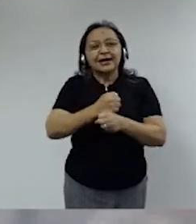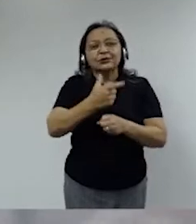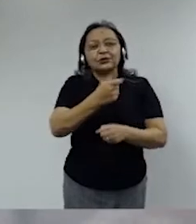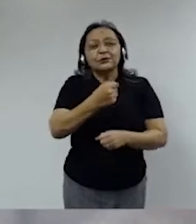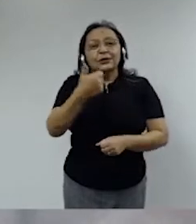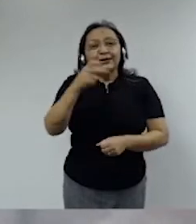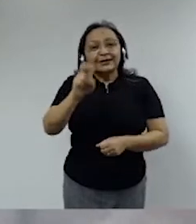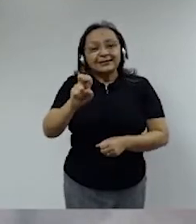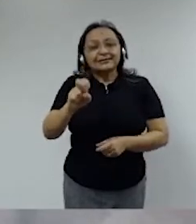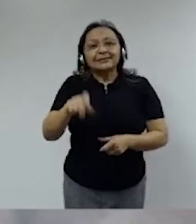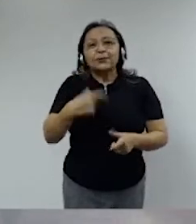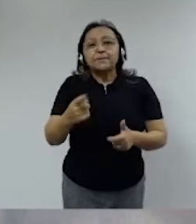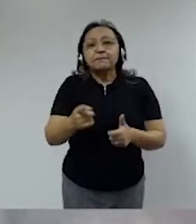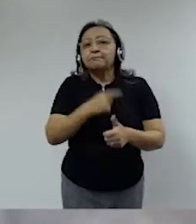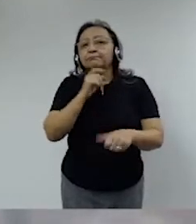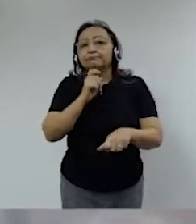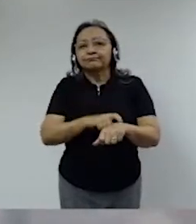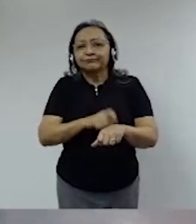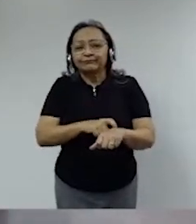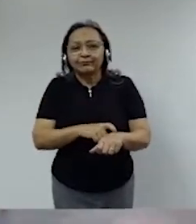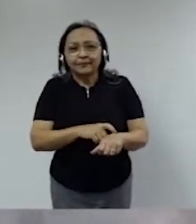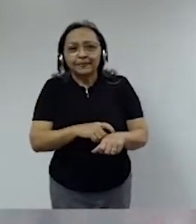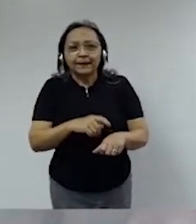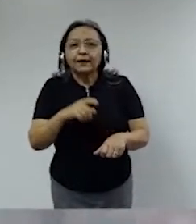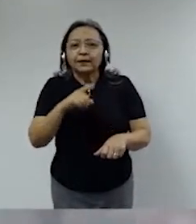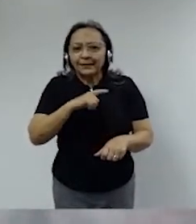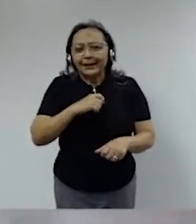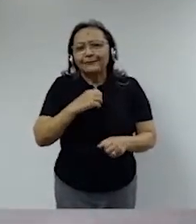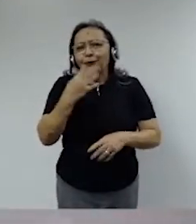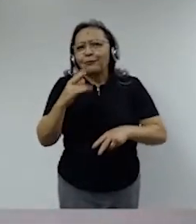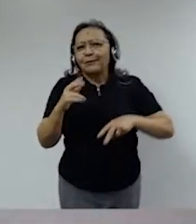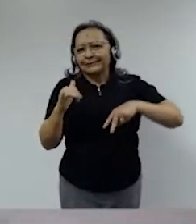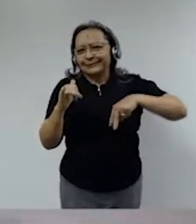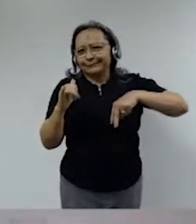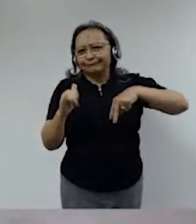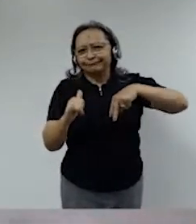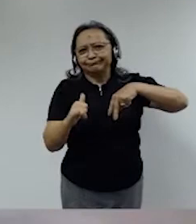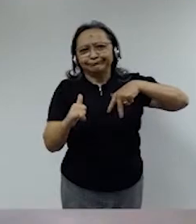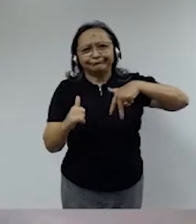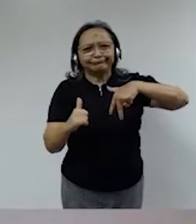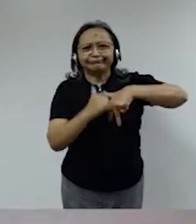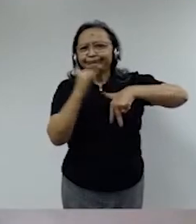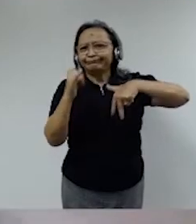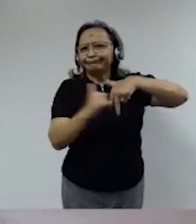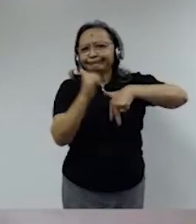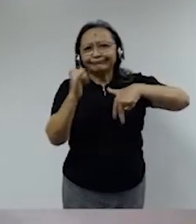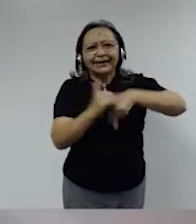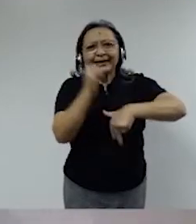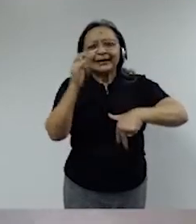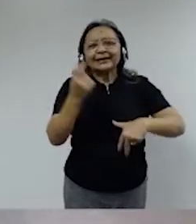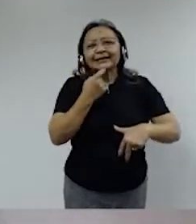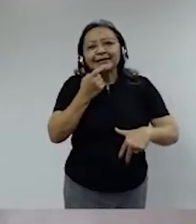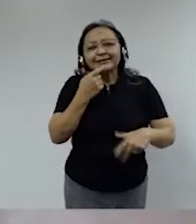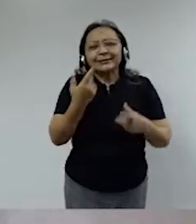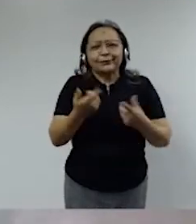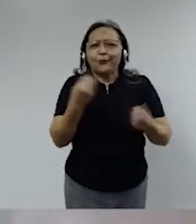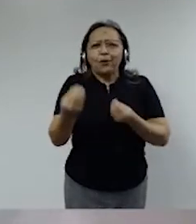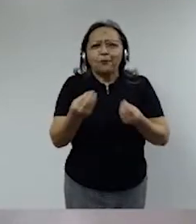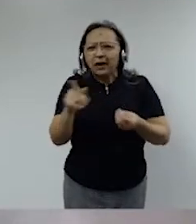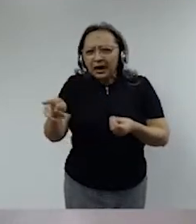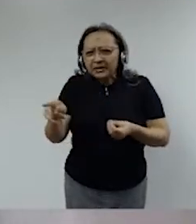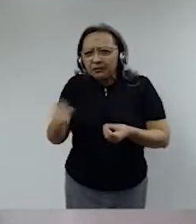num primeiro momento, houve críticas, né, quanto à sua implementação, dizendo que não havia sido por lei, etc.,